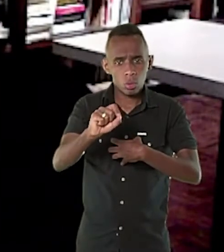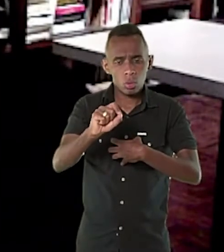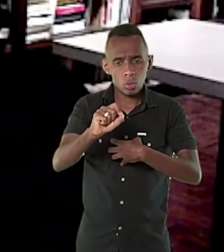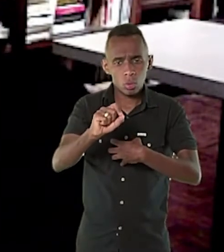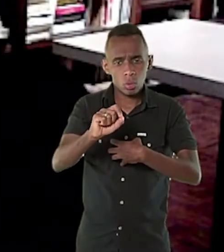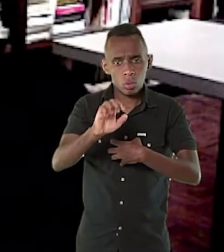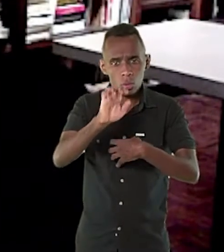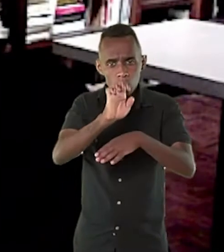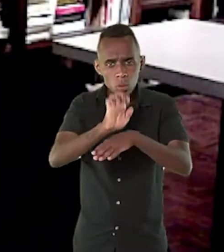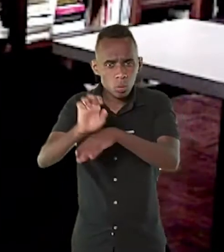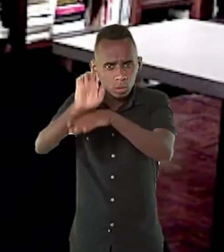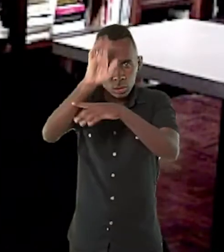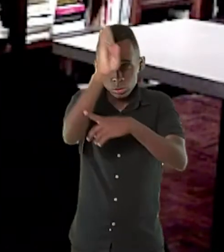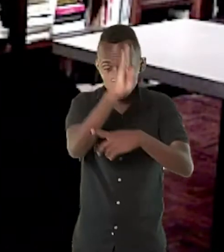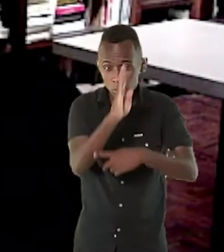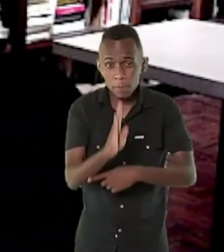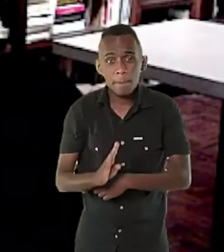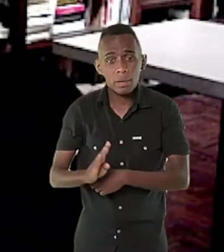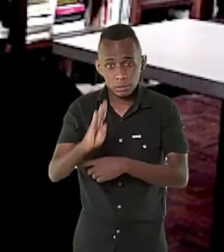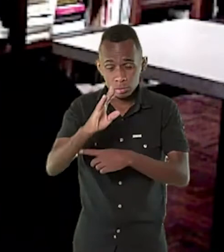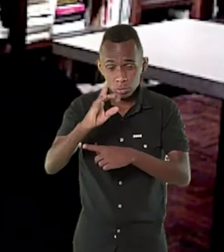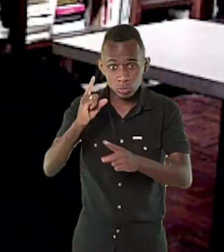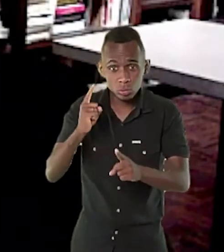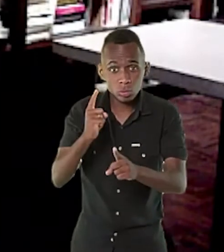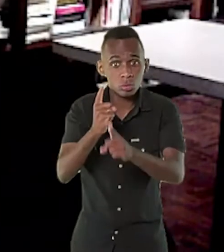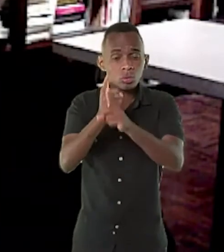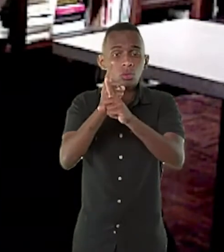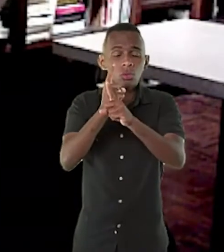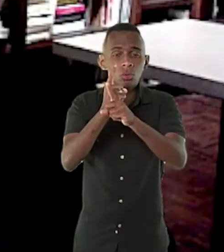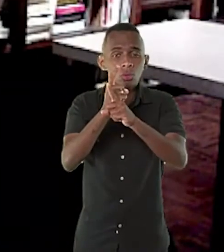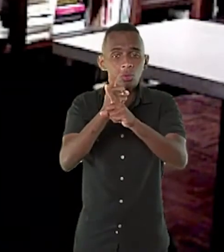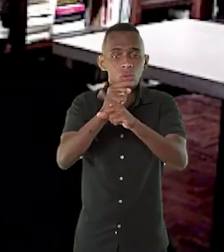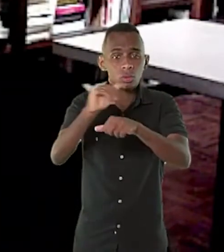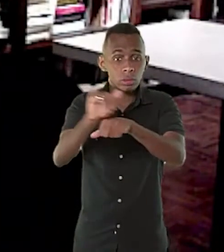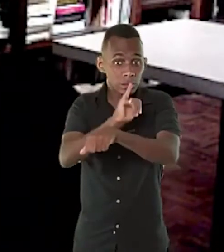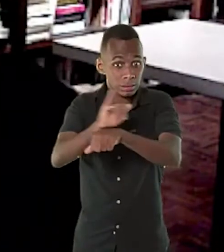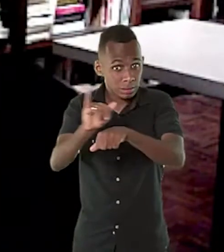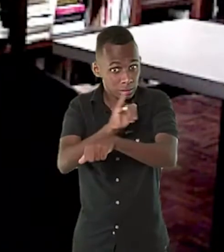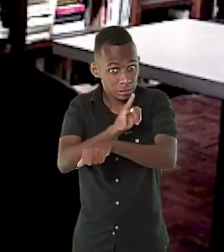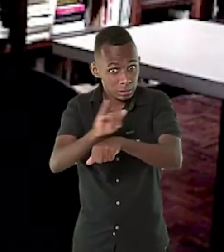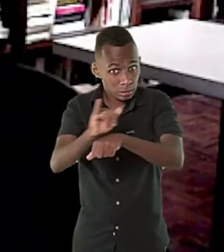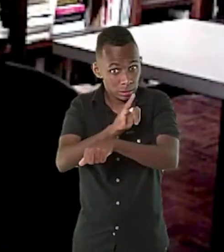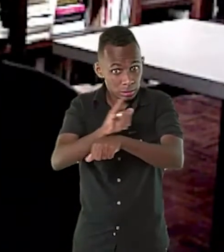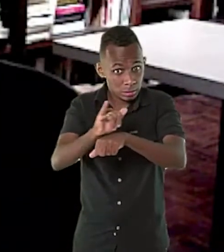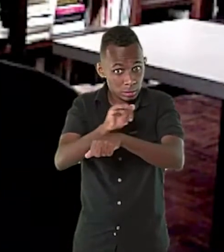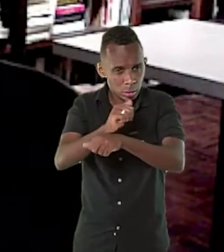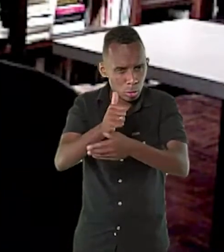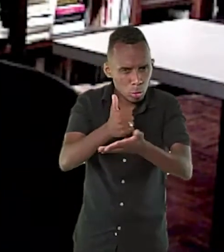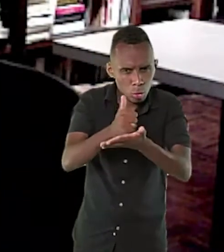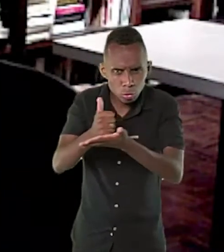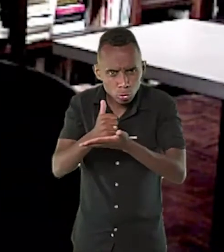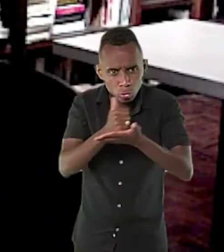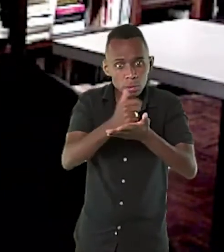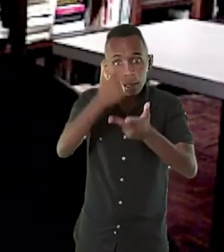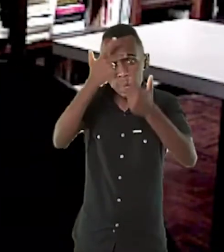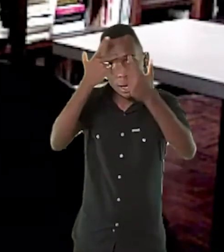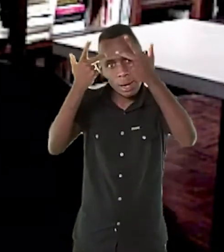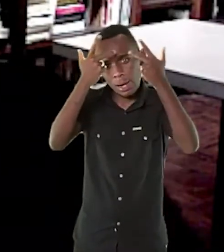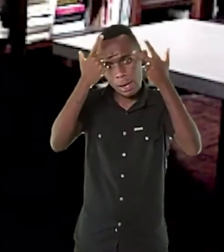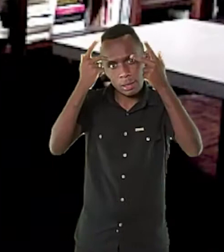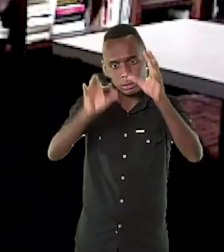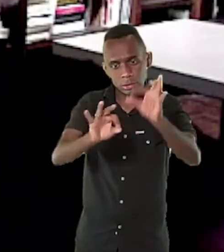Estado Nacional encontra mecanismos de controlar os corpos